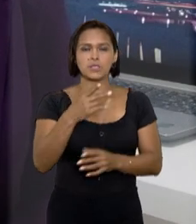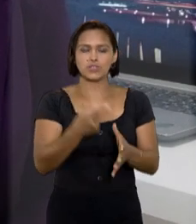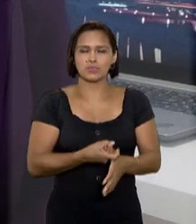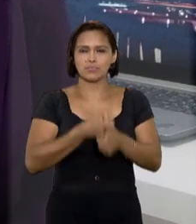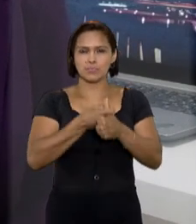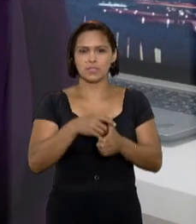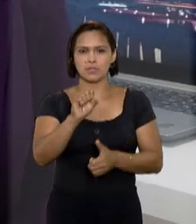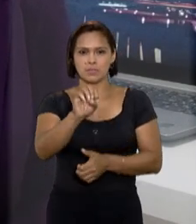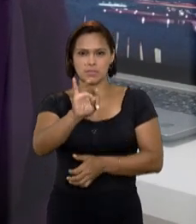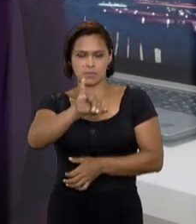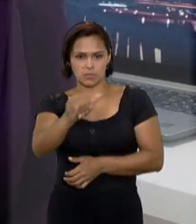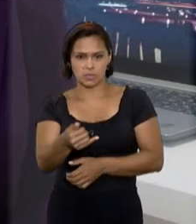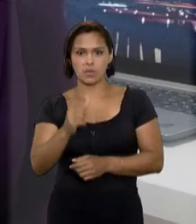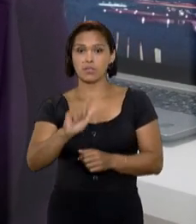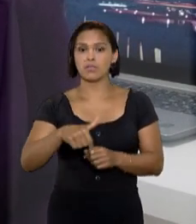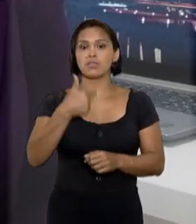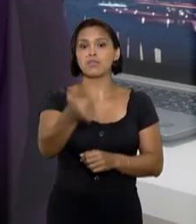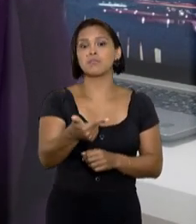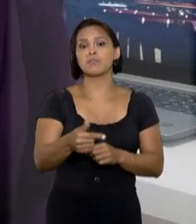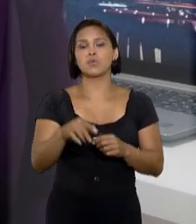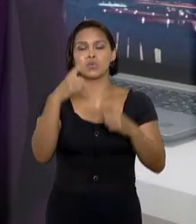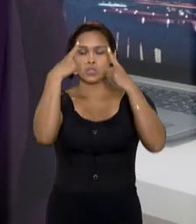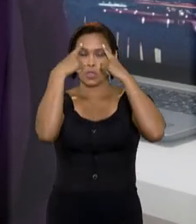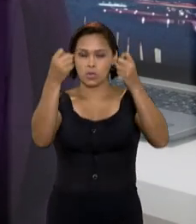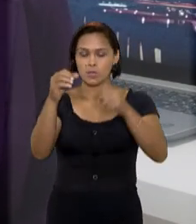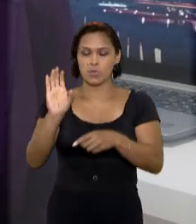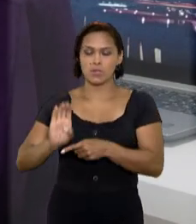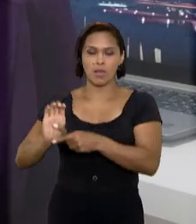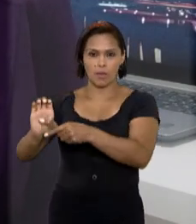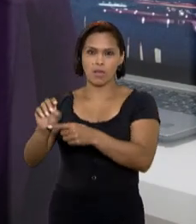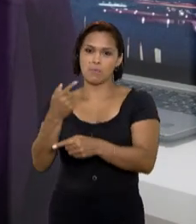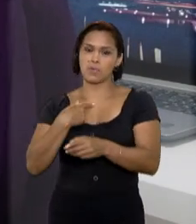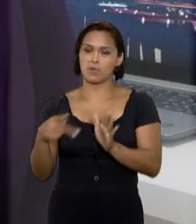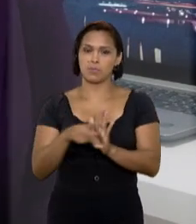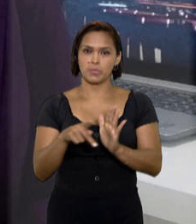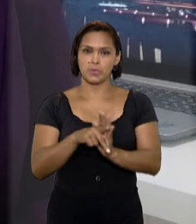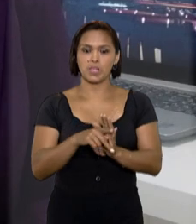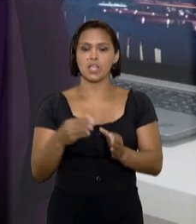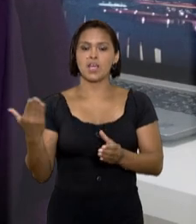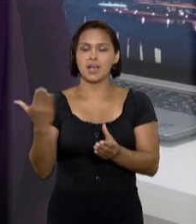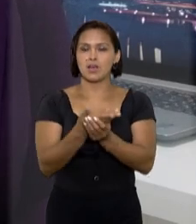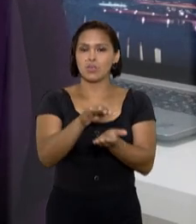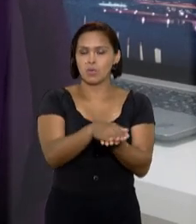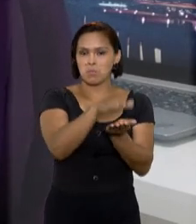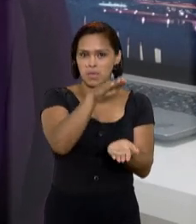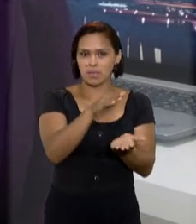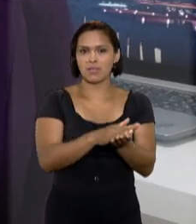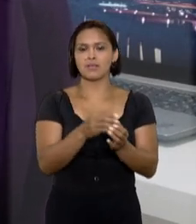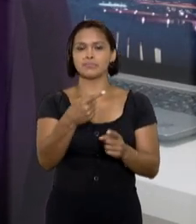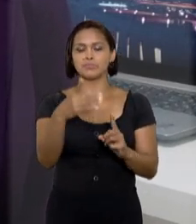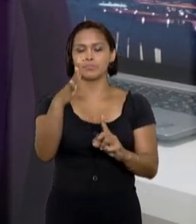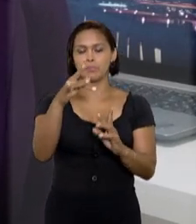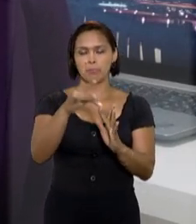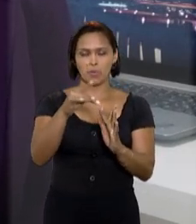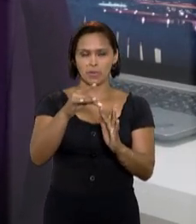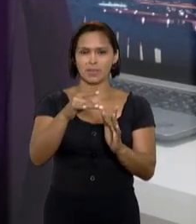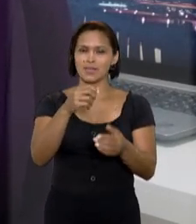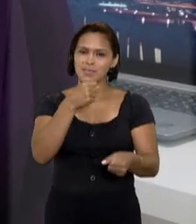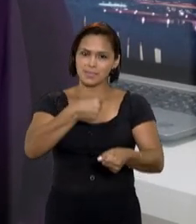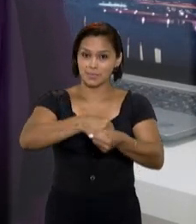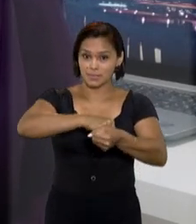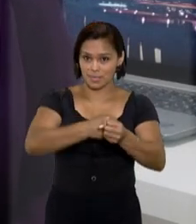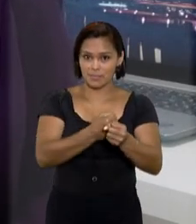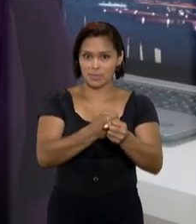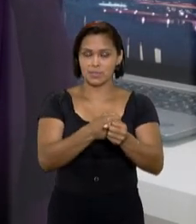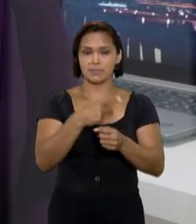entrou com pedido suspensivo no STJ depois que o Tribunal de Justiça do Estado concedeu liminar, sustando os efeitos da portaria,